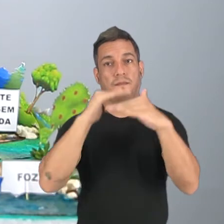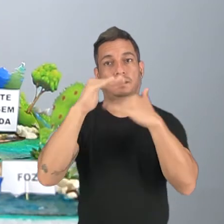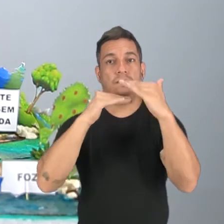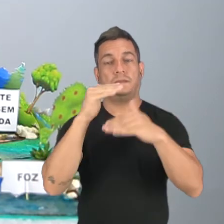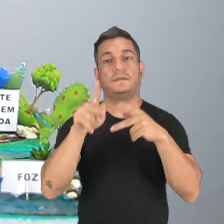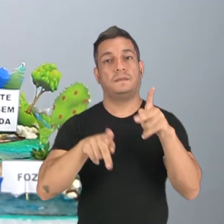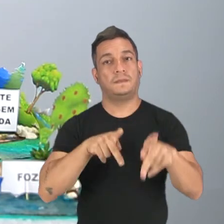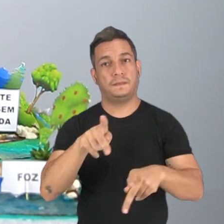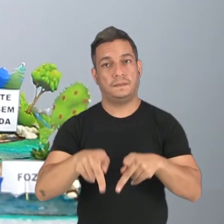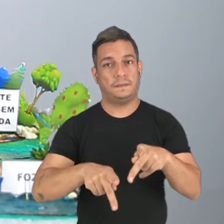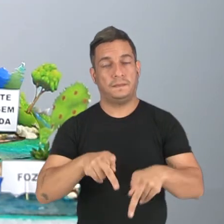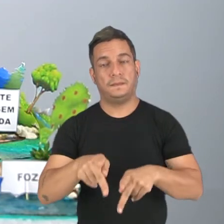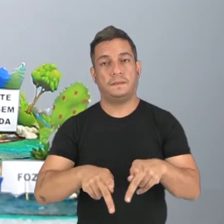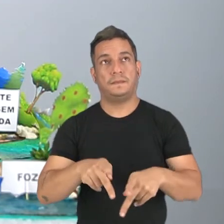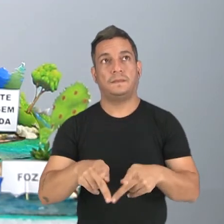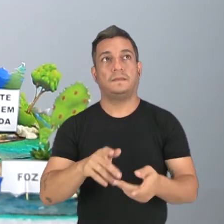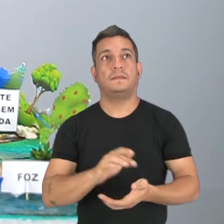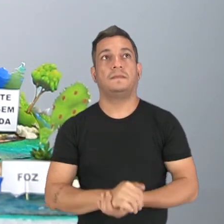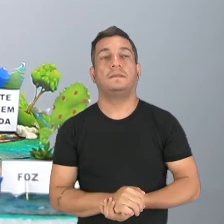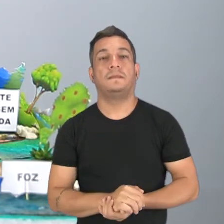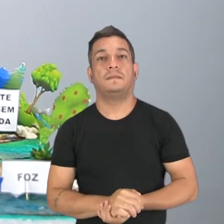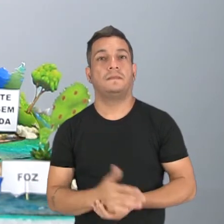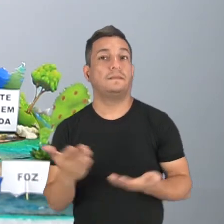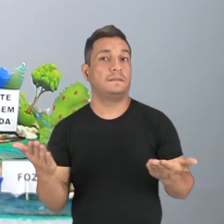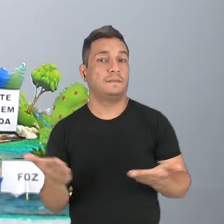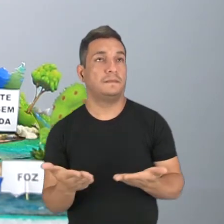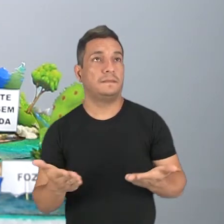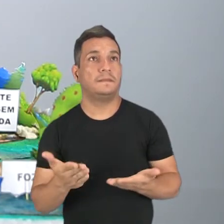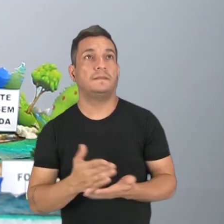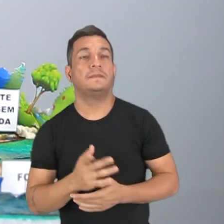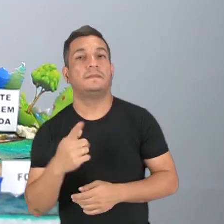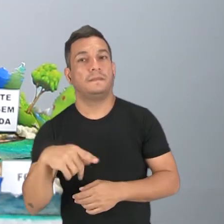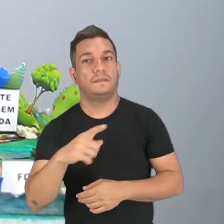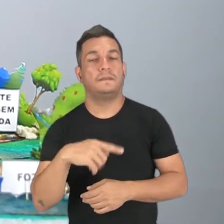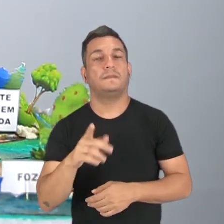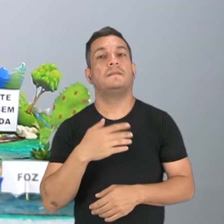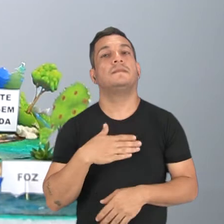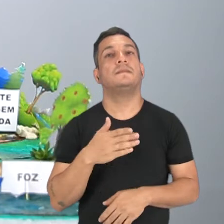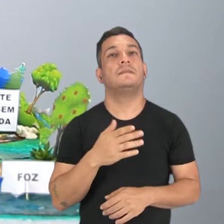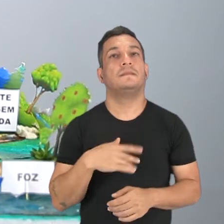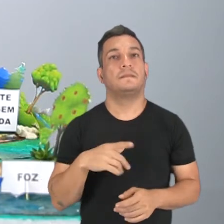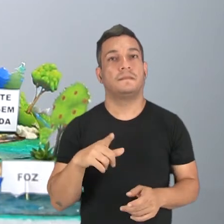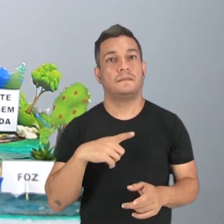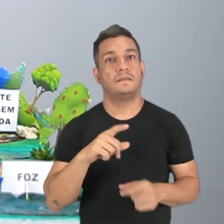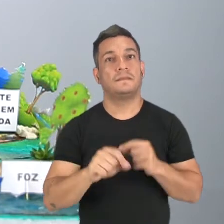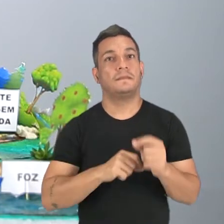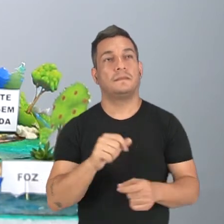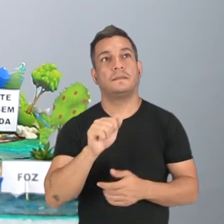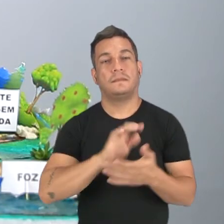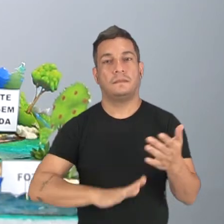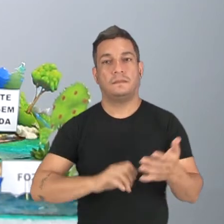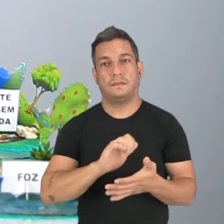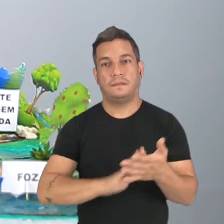a nossa população. Eita, e agora preparem-se, porque vem aí